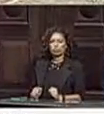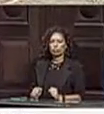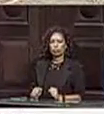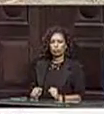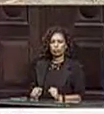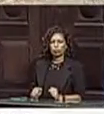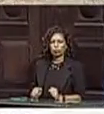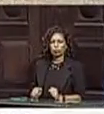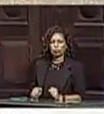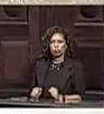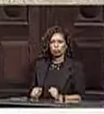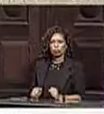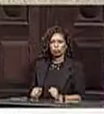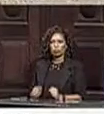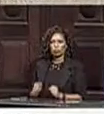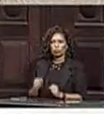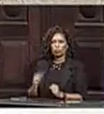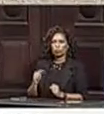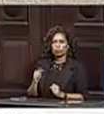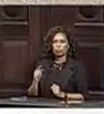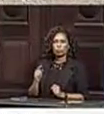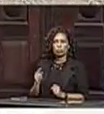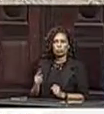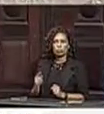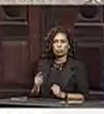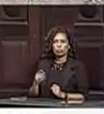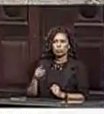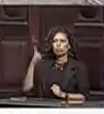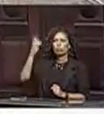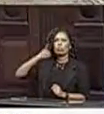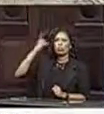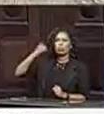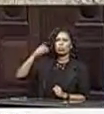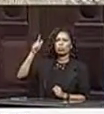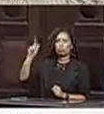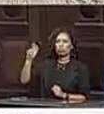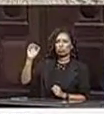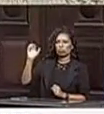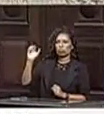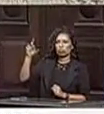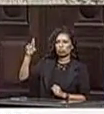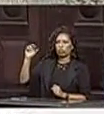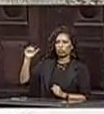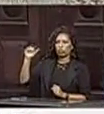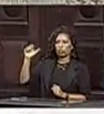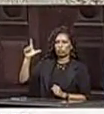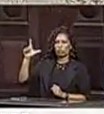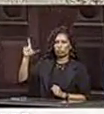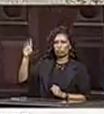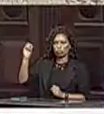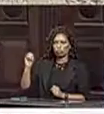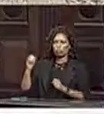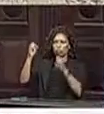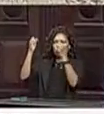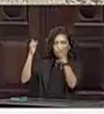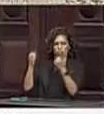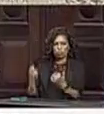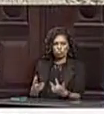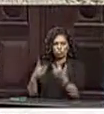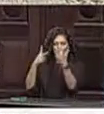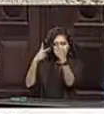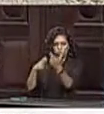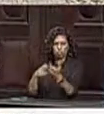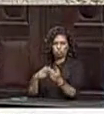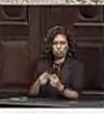favor da redemocratização do país. E o CAO era um destaque pelo seu caráter e pelo seu compromisso com a democracia e